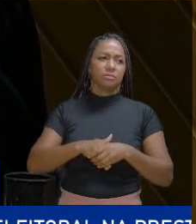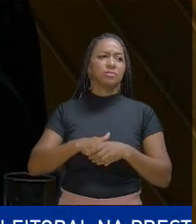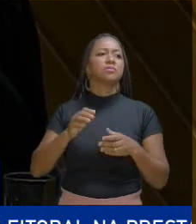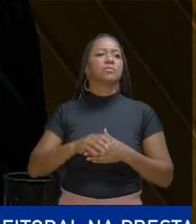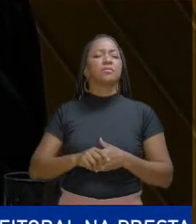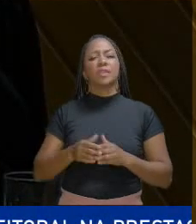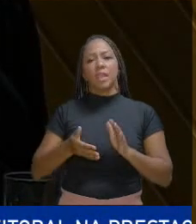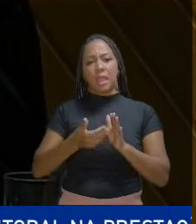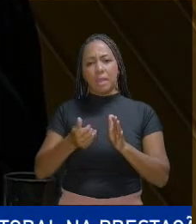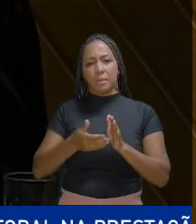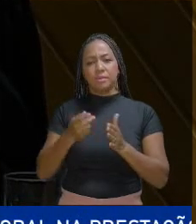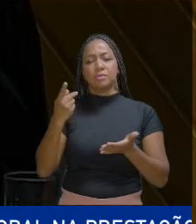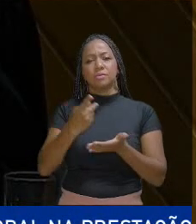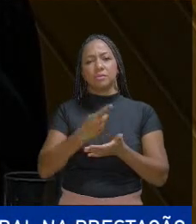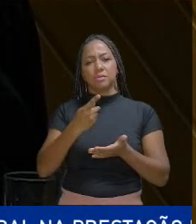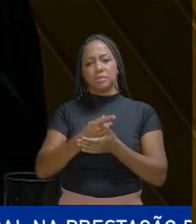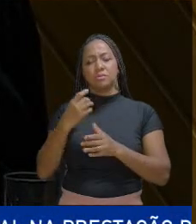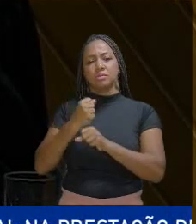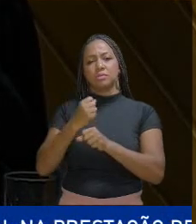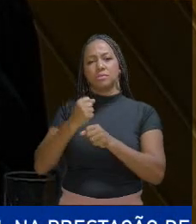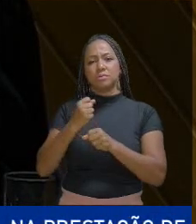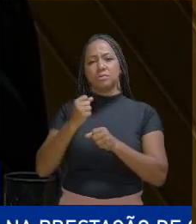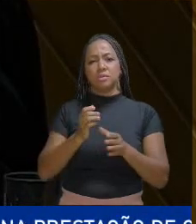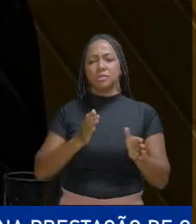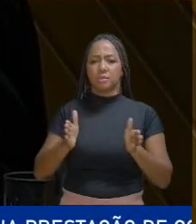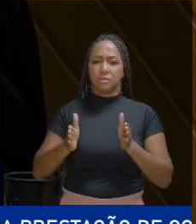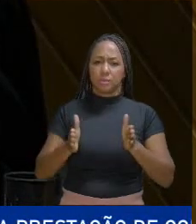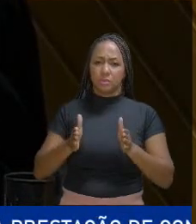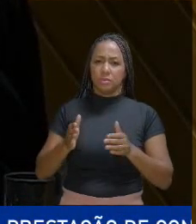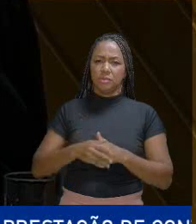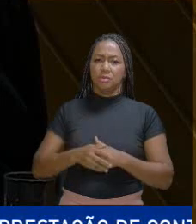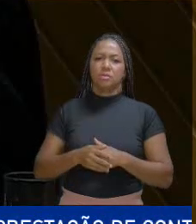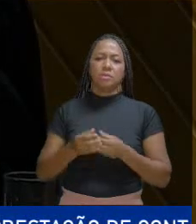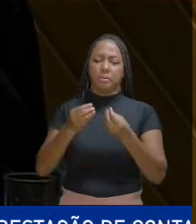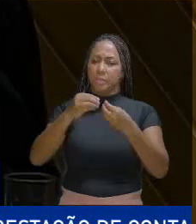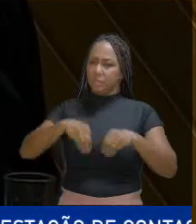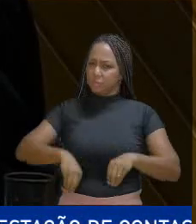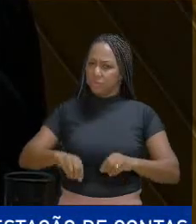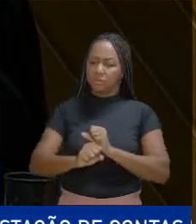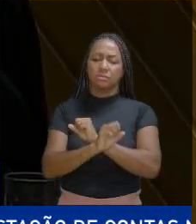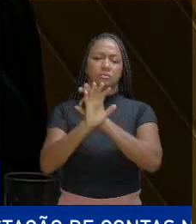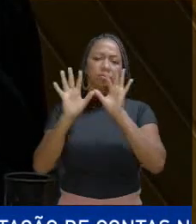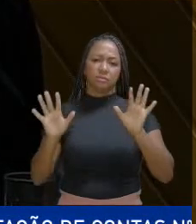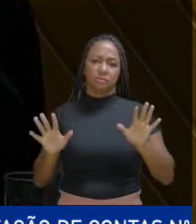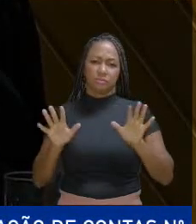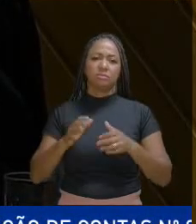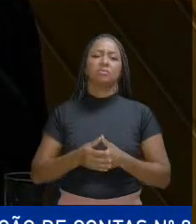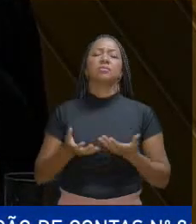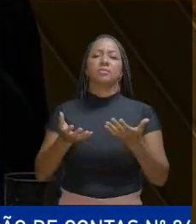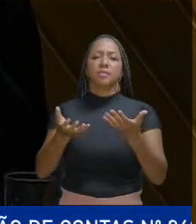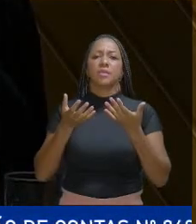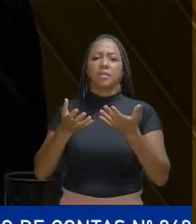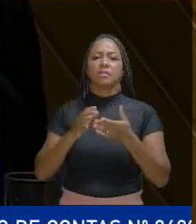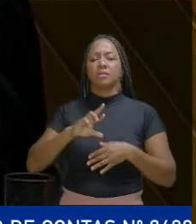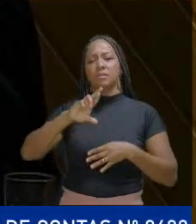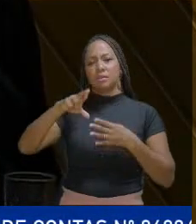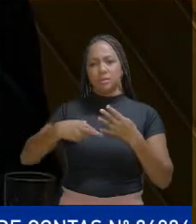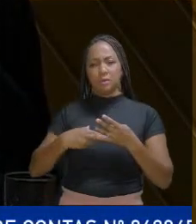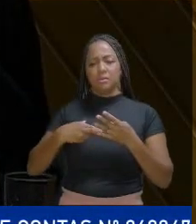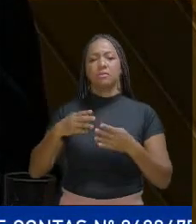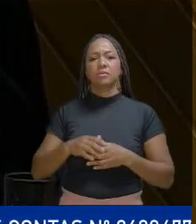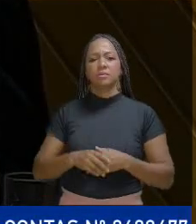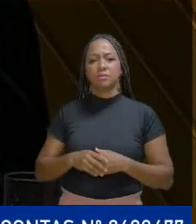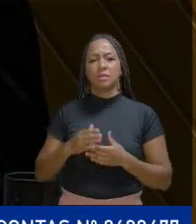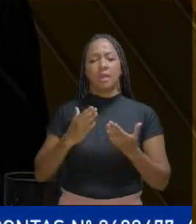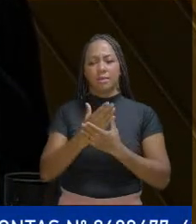que a omissão foi erro contábil corrigido tempestivamente, sem prejuízo da transparência. 5º, recurso eleitoral na prestação de contas,